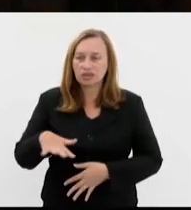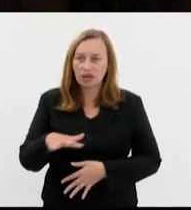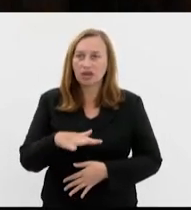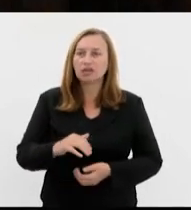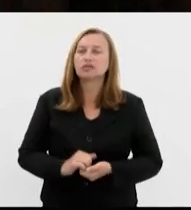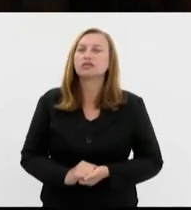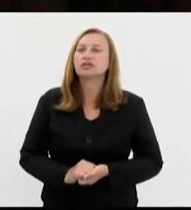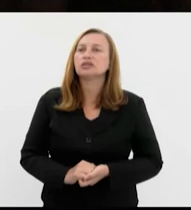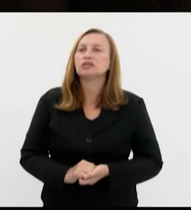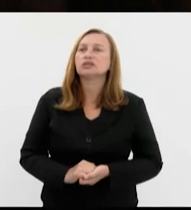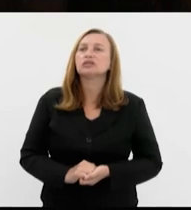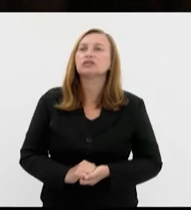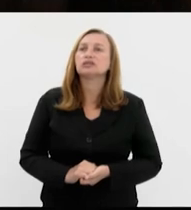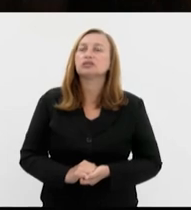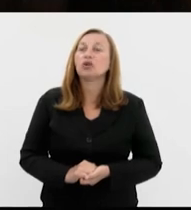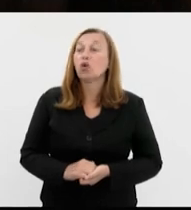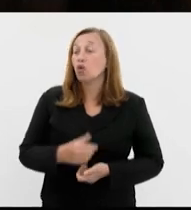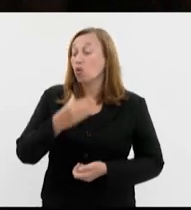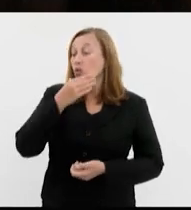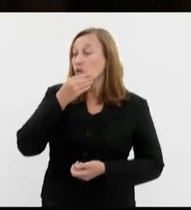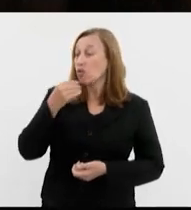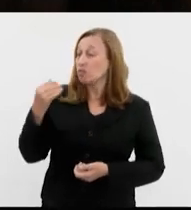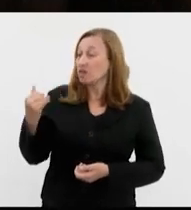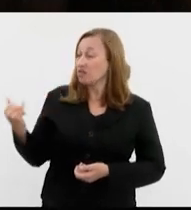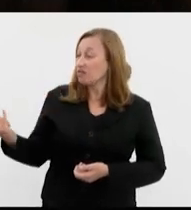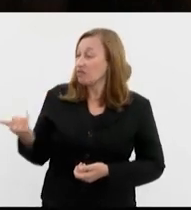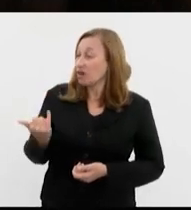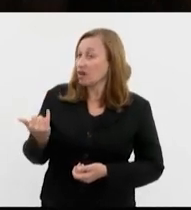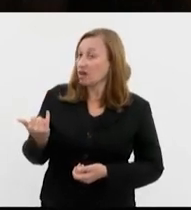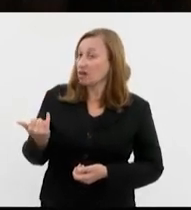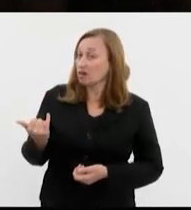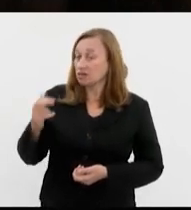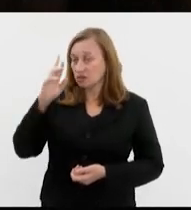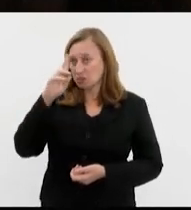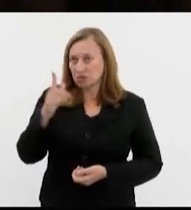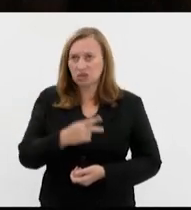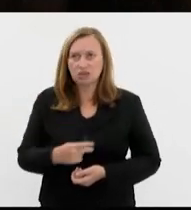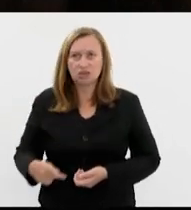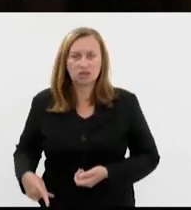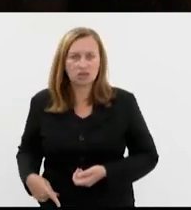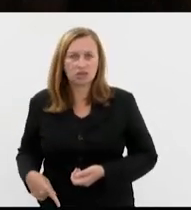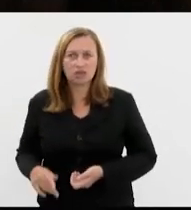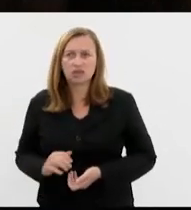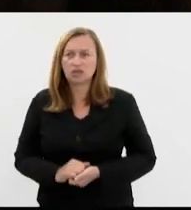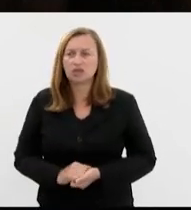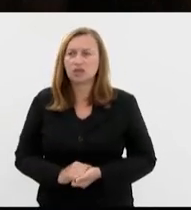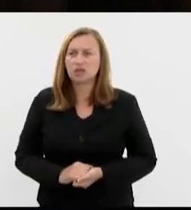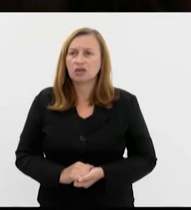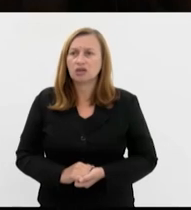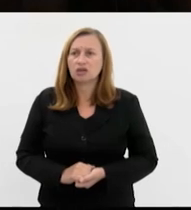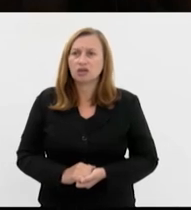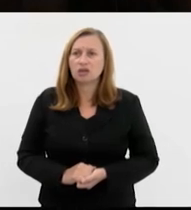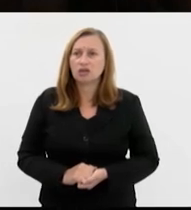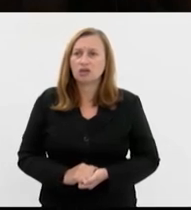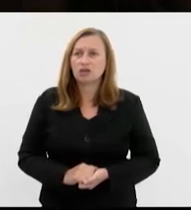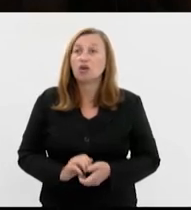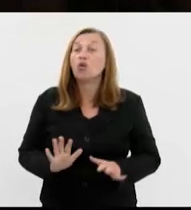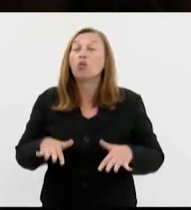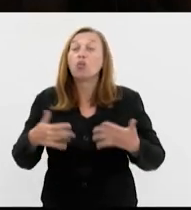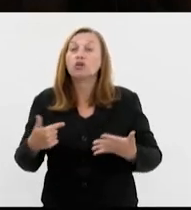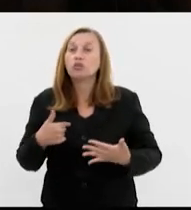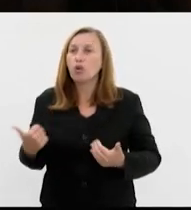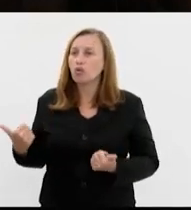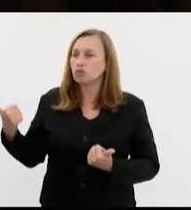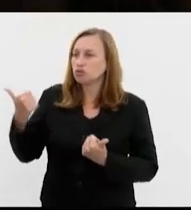os condomínios. E aí o sujeito vem e fala assim, presidente. O sujeito vem e fala assim para mim: quando eu assumi